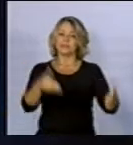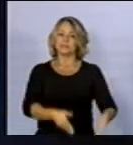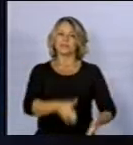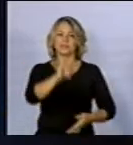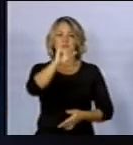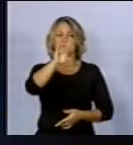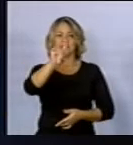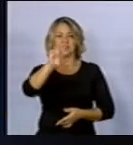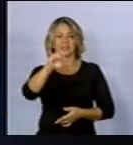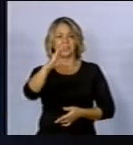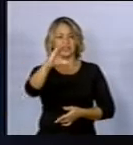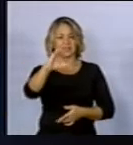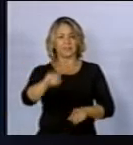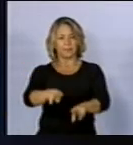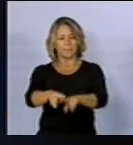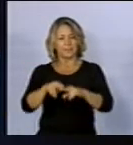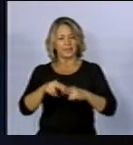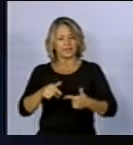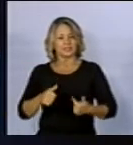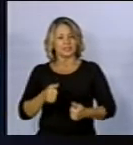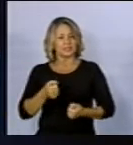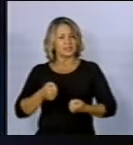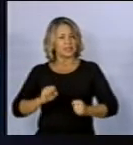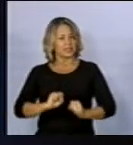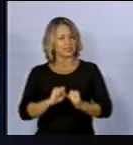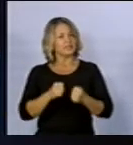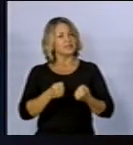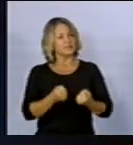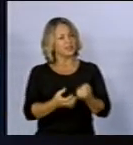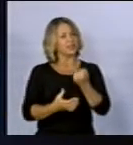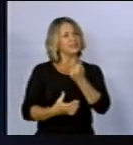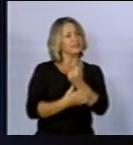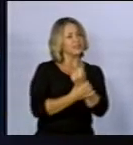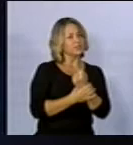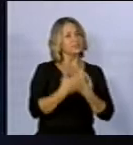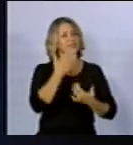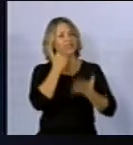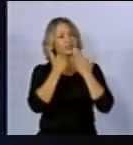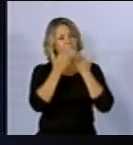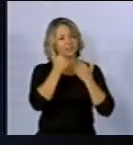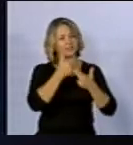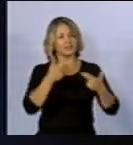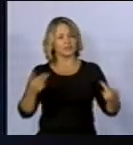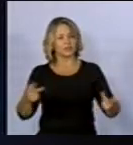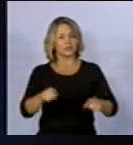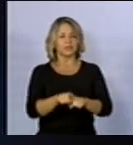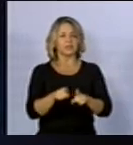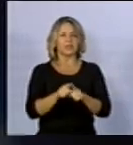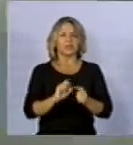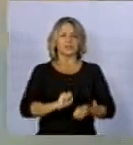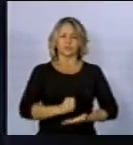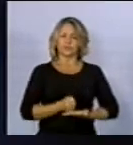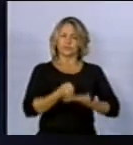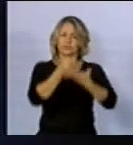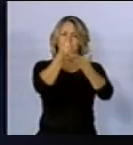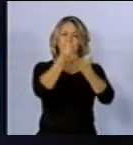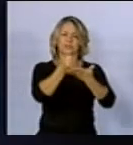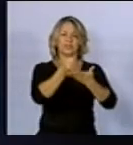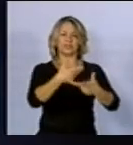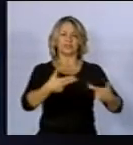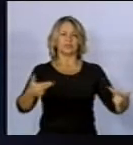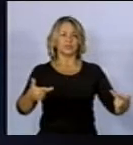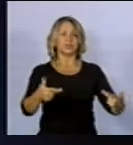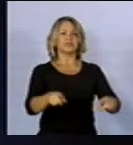em luta sobre a segurança alimentar agrotóxicos sustentabilidade e contaminação por to Torres de